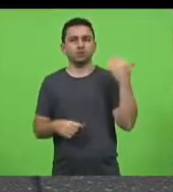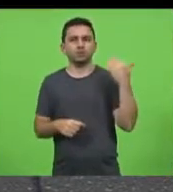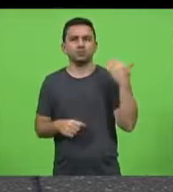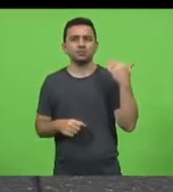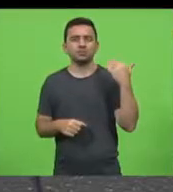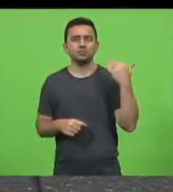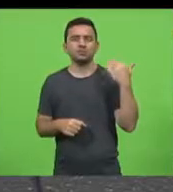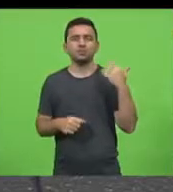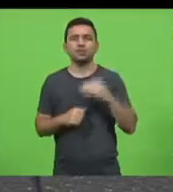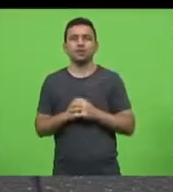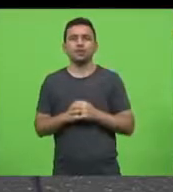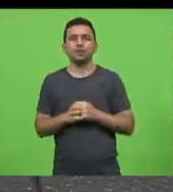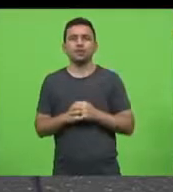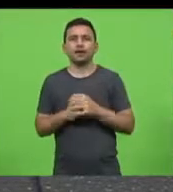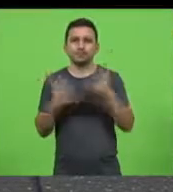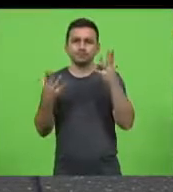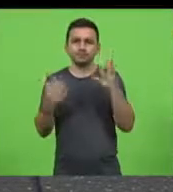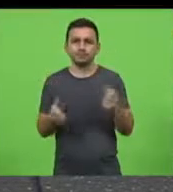Maurício, por